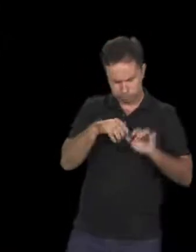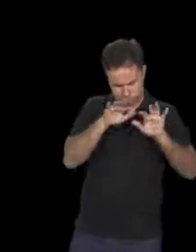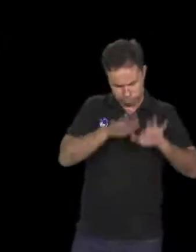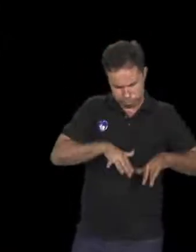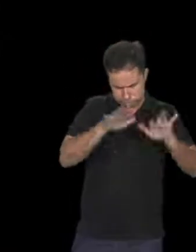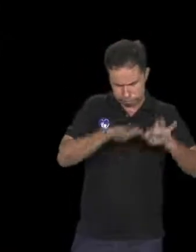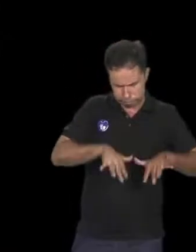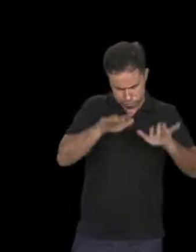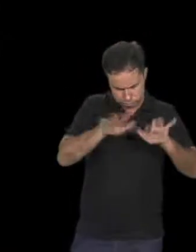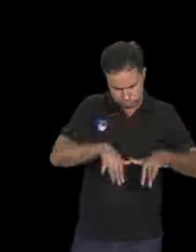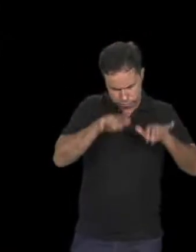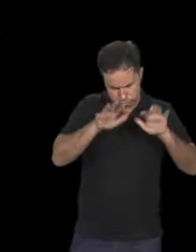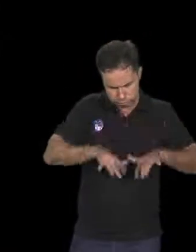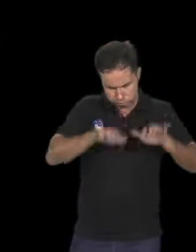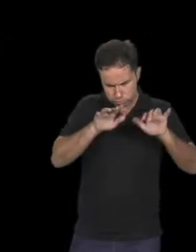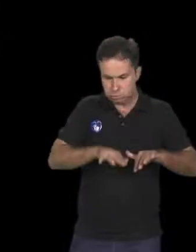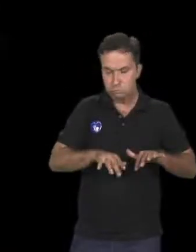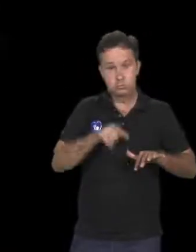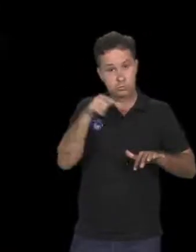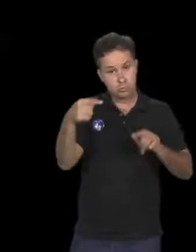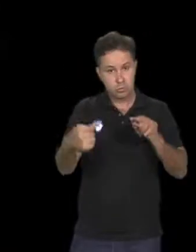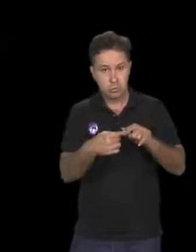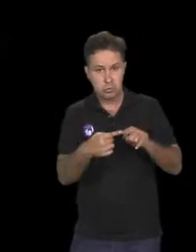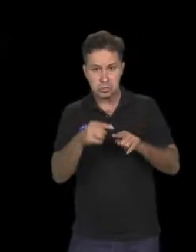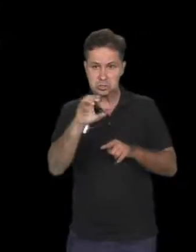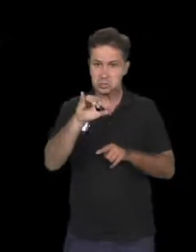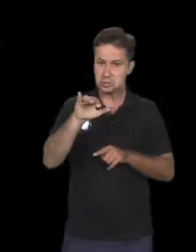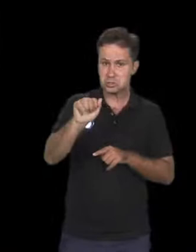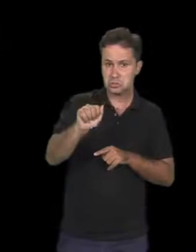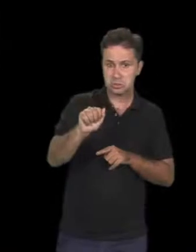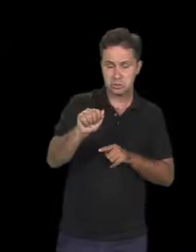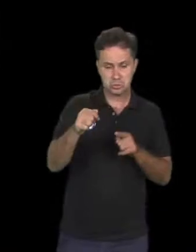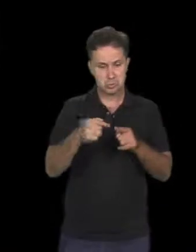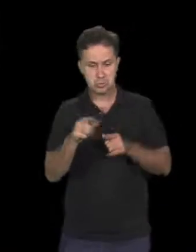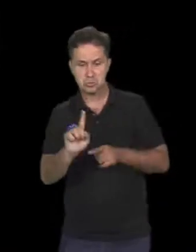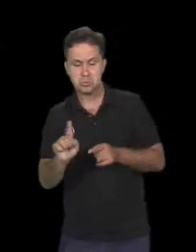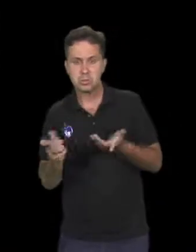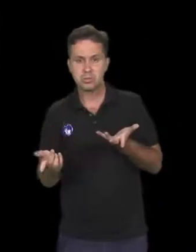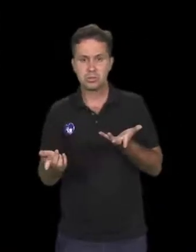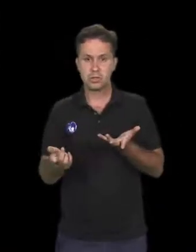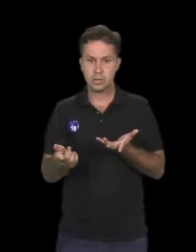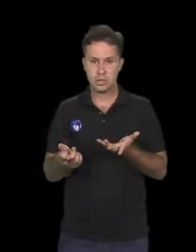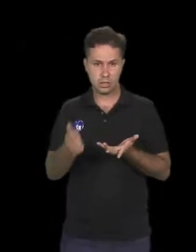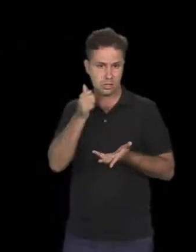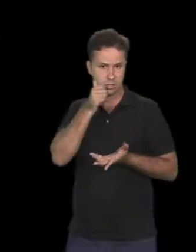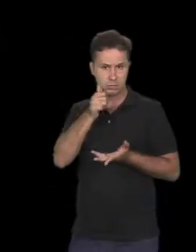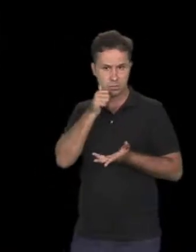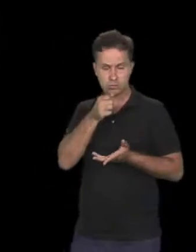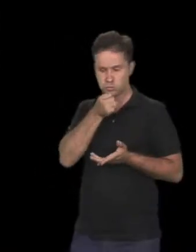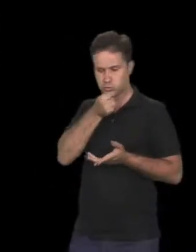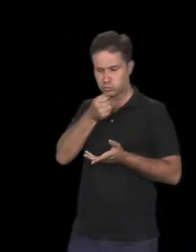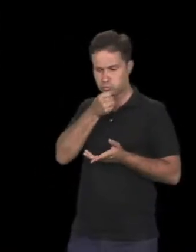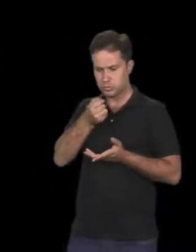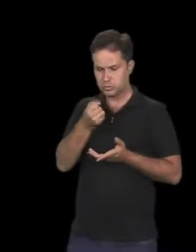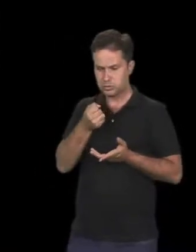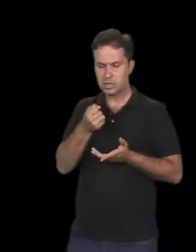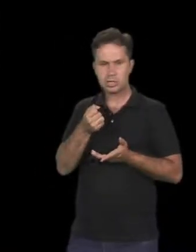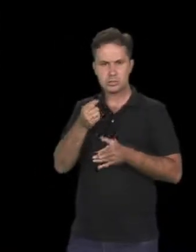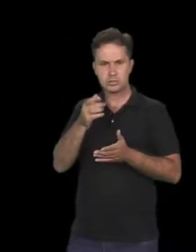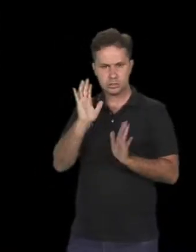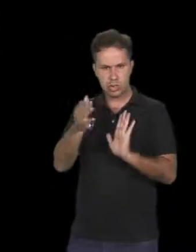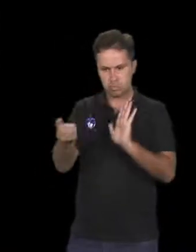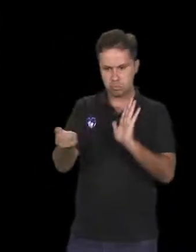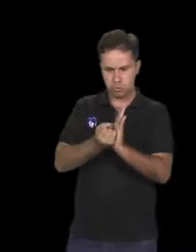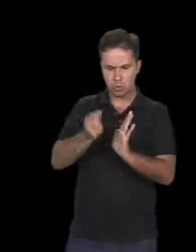não é uma repórter que tenha esse carimbo de jornalista de ciência, mas ela, nesse